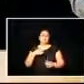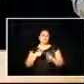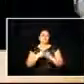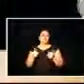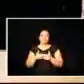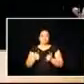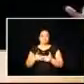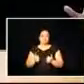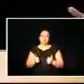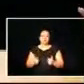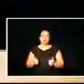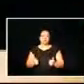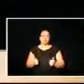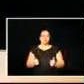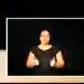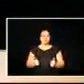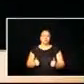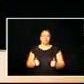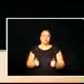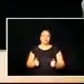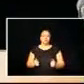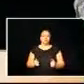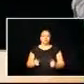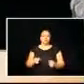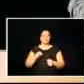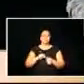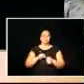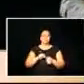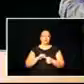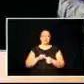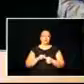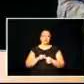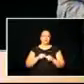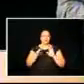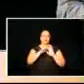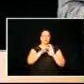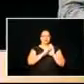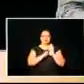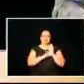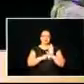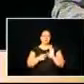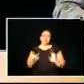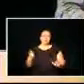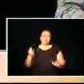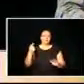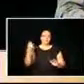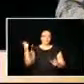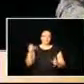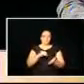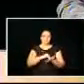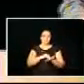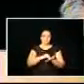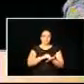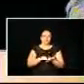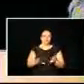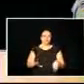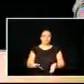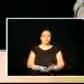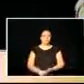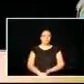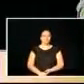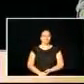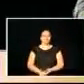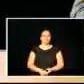autonomia financeira para as secretarias. Isso é fundamental dentro da administração pública. Então, vai separar nesse